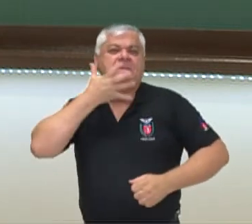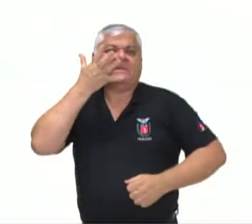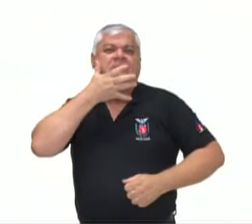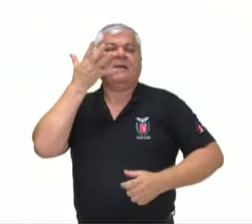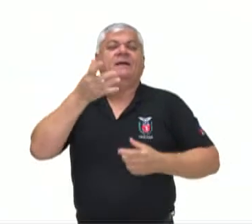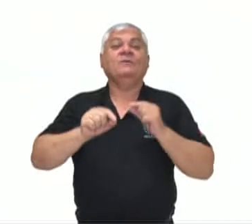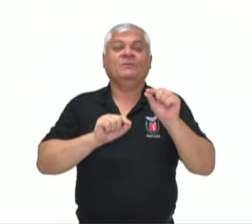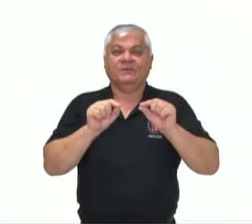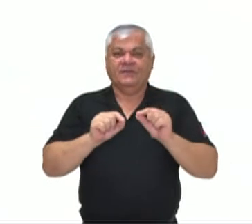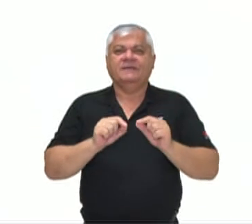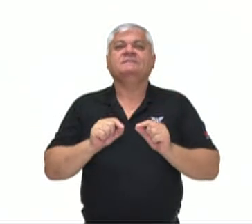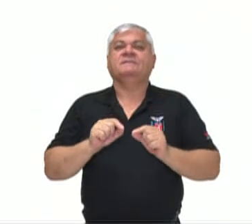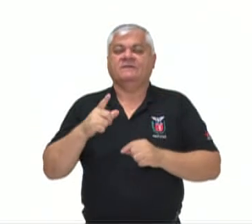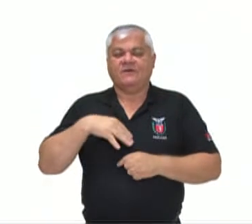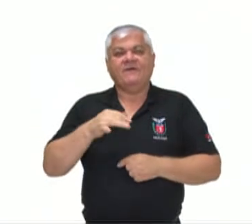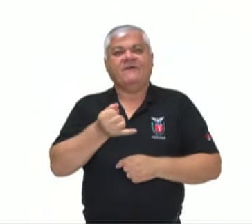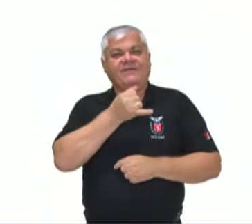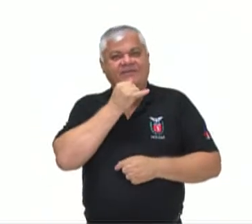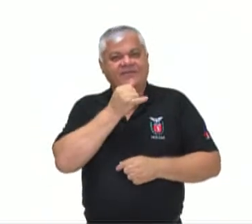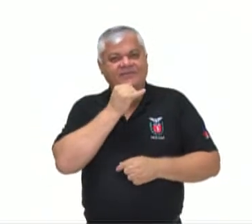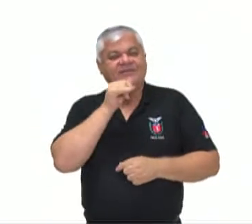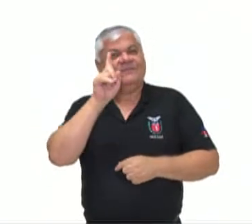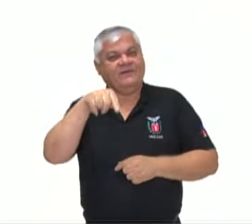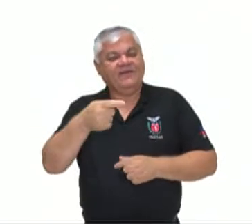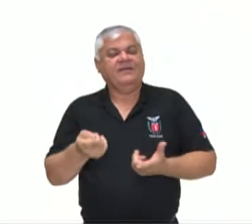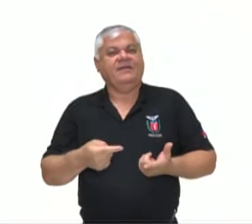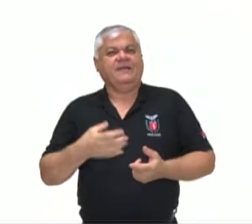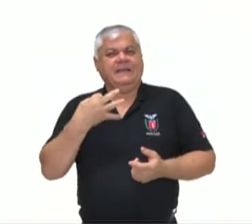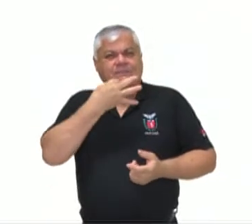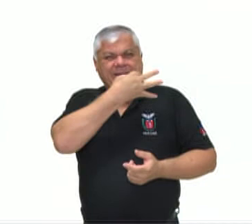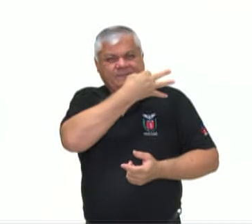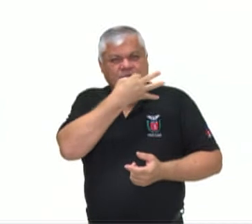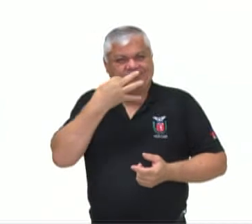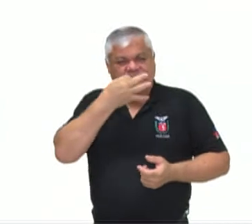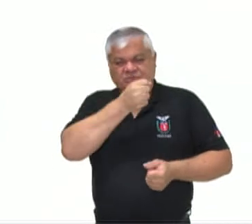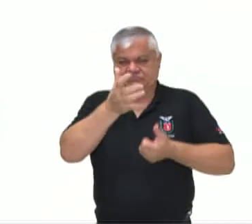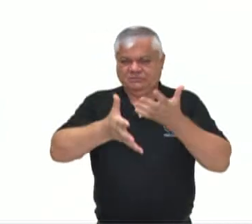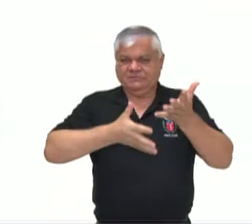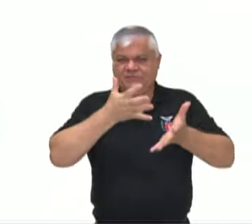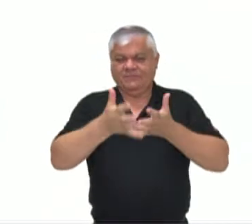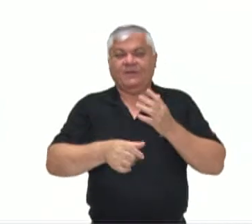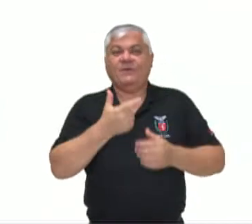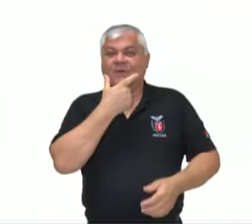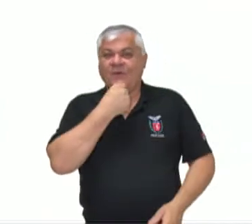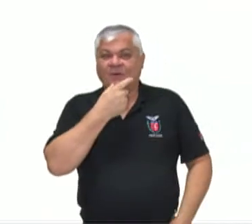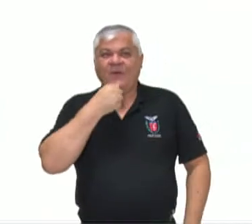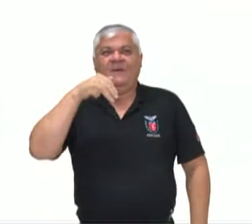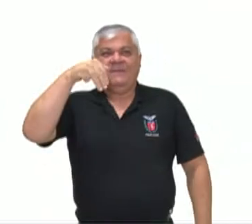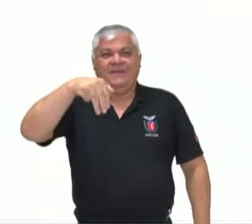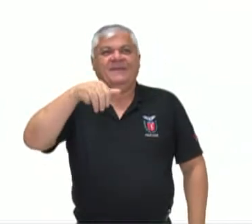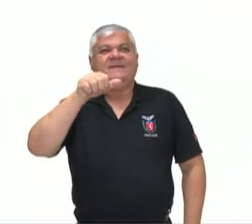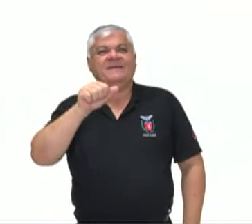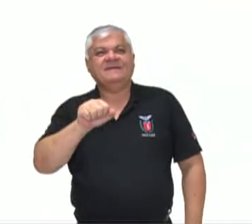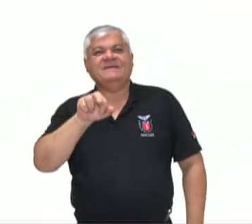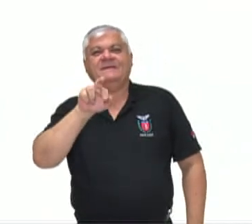vidas. Aqui um exemplo, né, de uma oratória bem feita, o Martin Luther King, com o seu